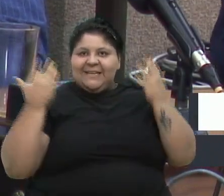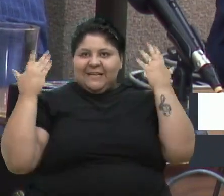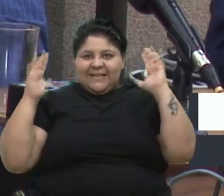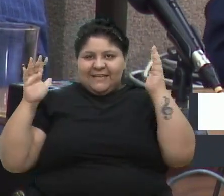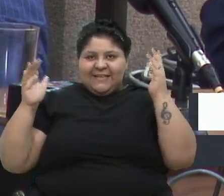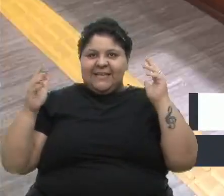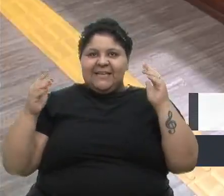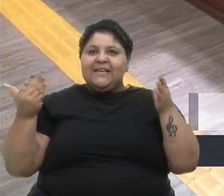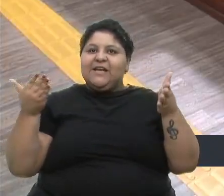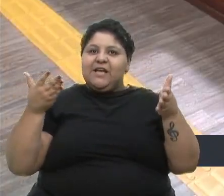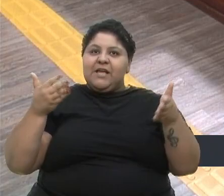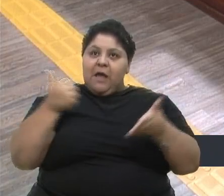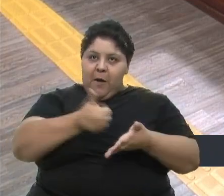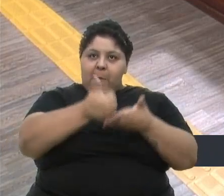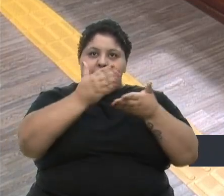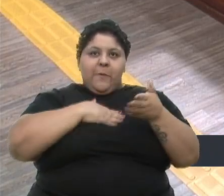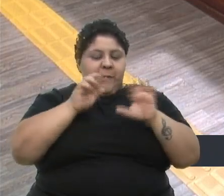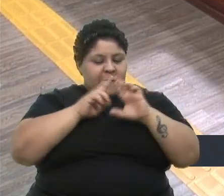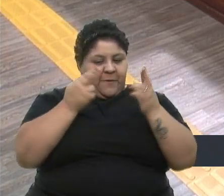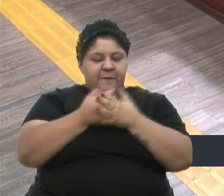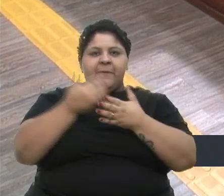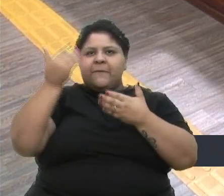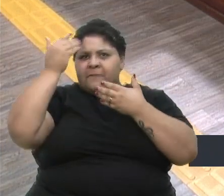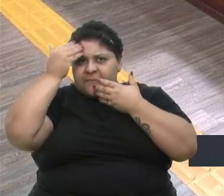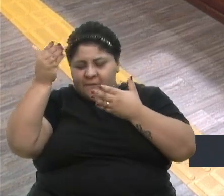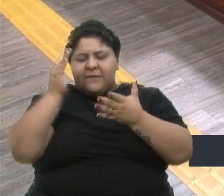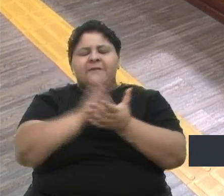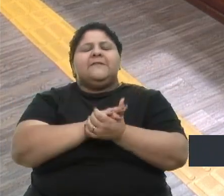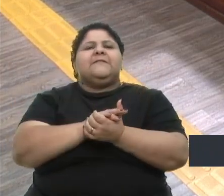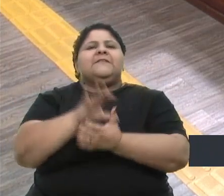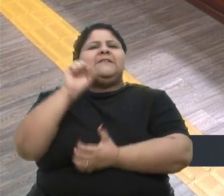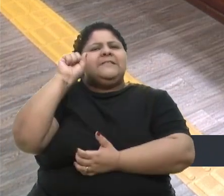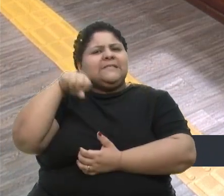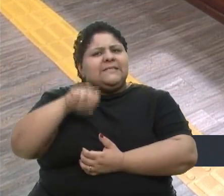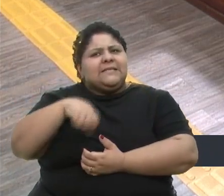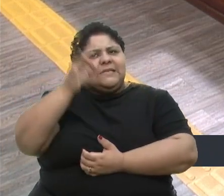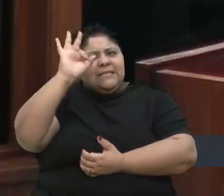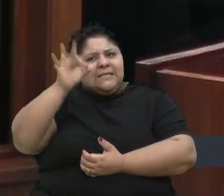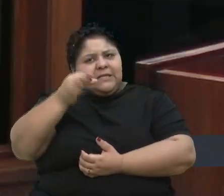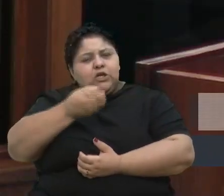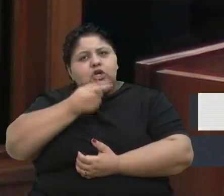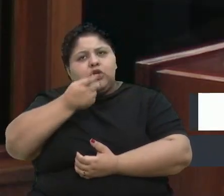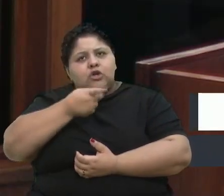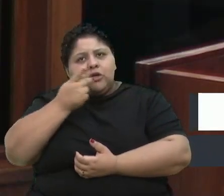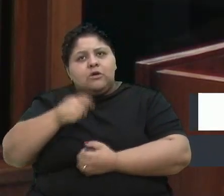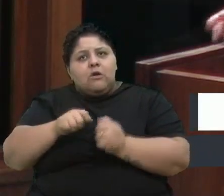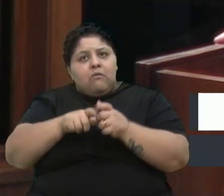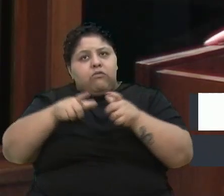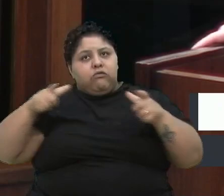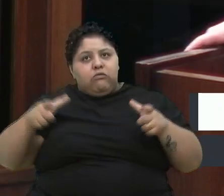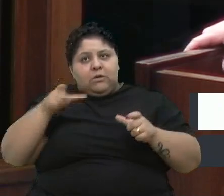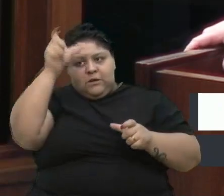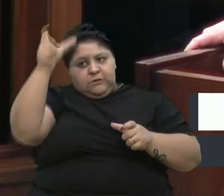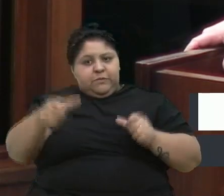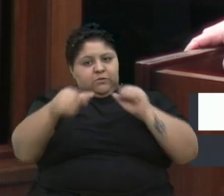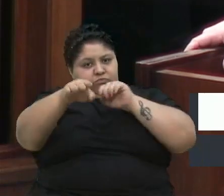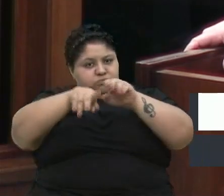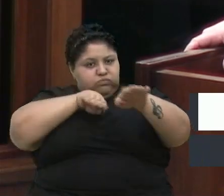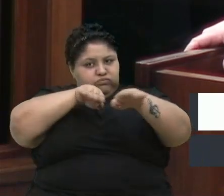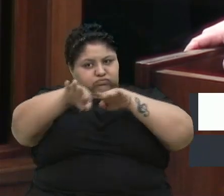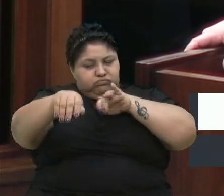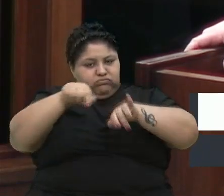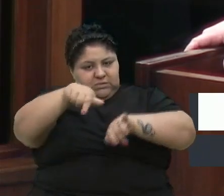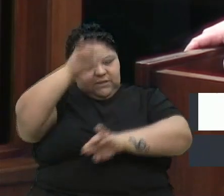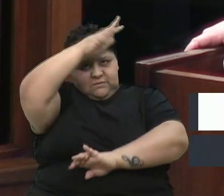aí. Obrigado, vereador Zanquim. É exatamente isso que o senhor falou. Aumenta consideravelmente o fluxo de pessoas em nosso município nesse